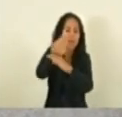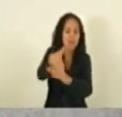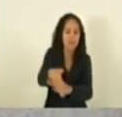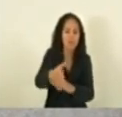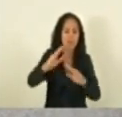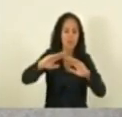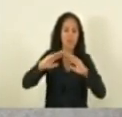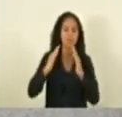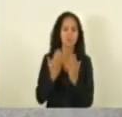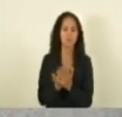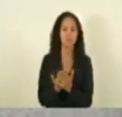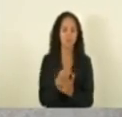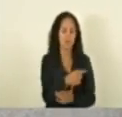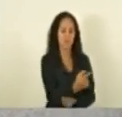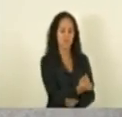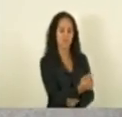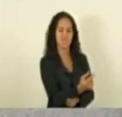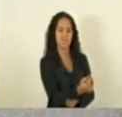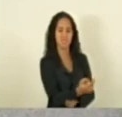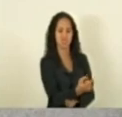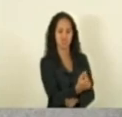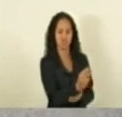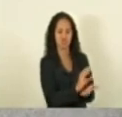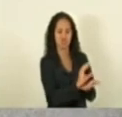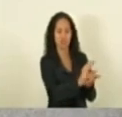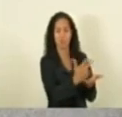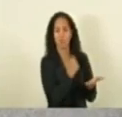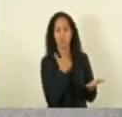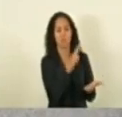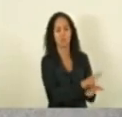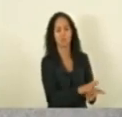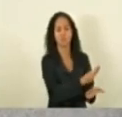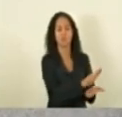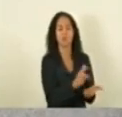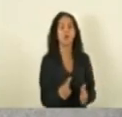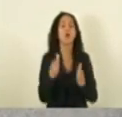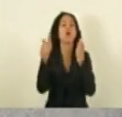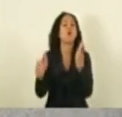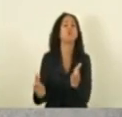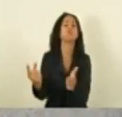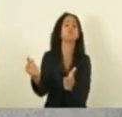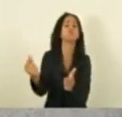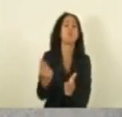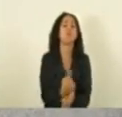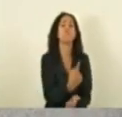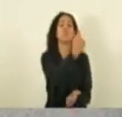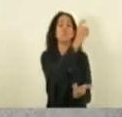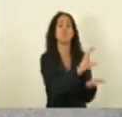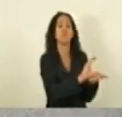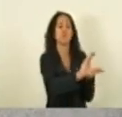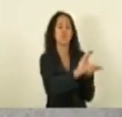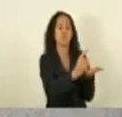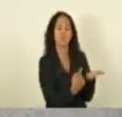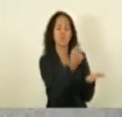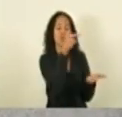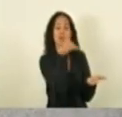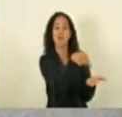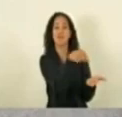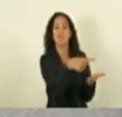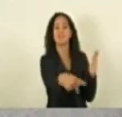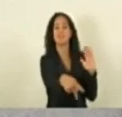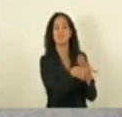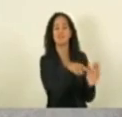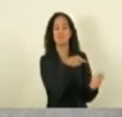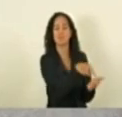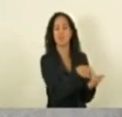escolas não podem usar esse recurso. Então, assim, de onde elas vão tirar dinheiro se o único recurso que elas têm é esse